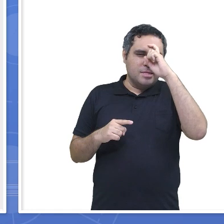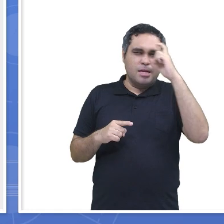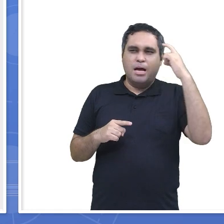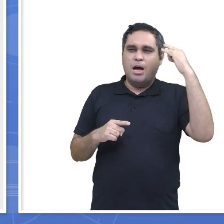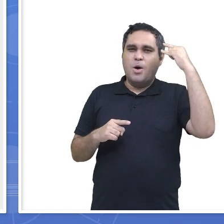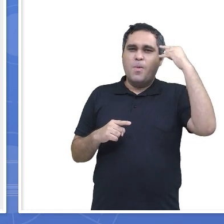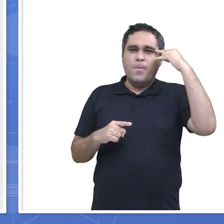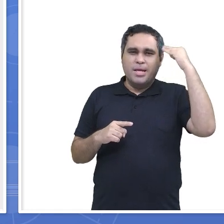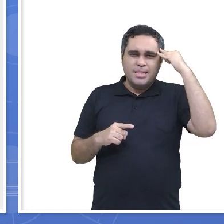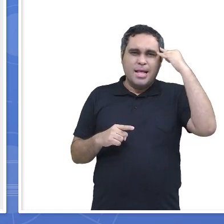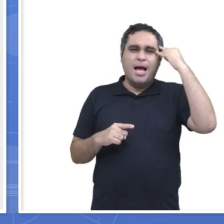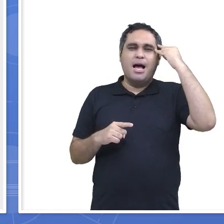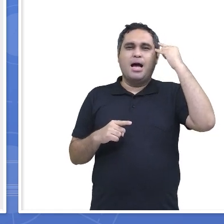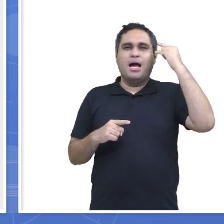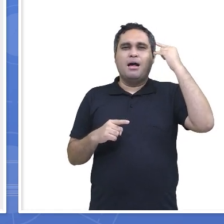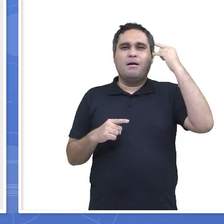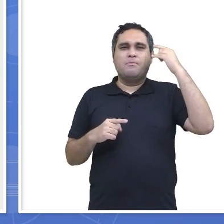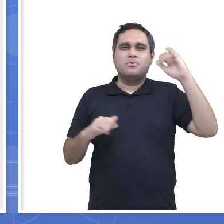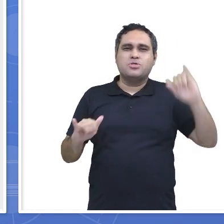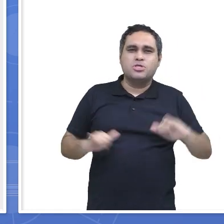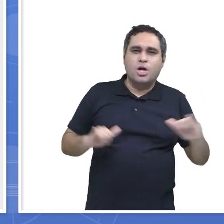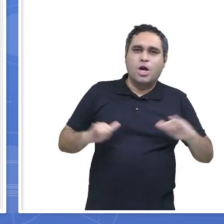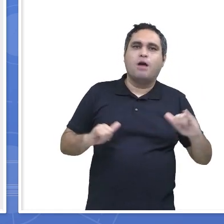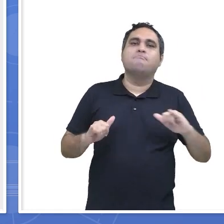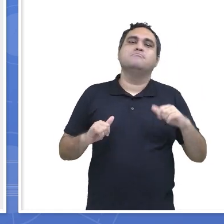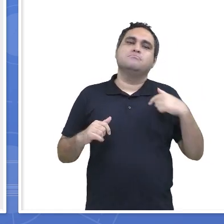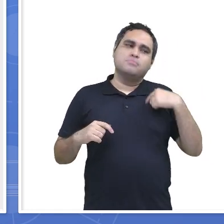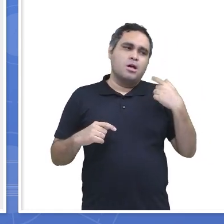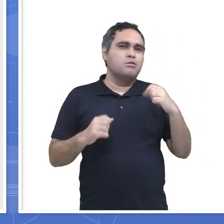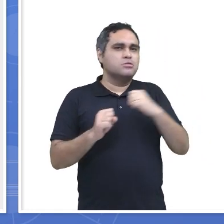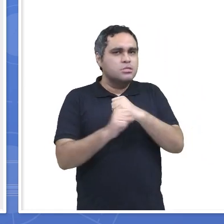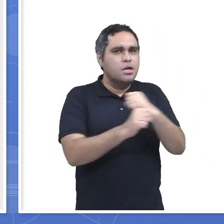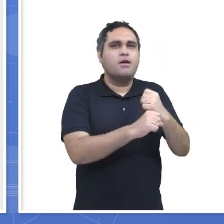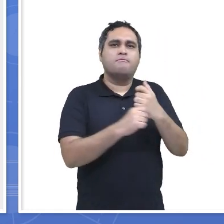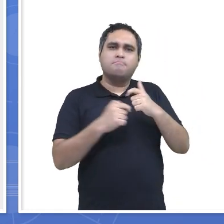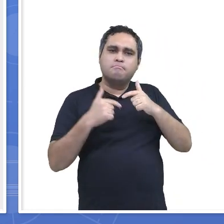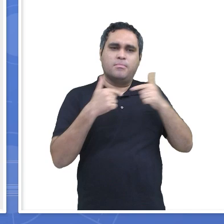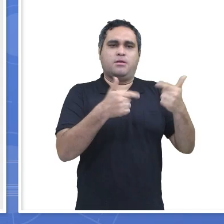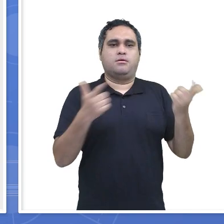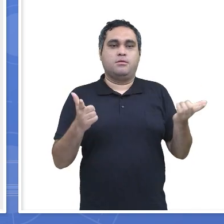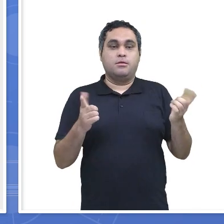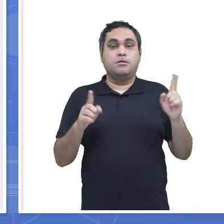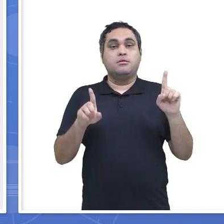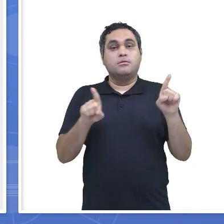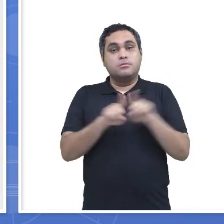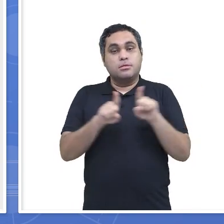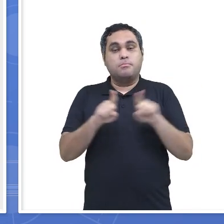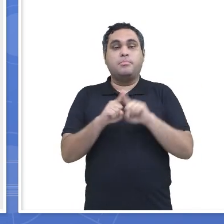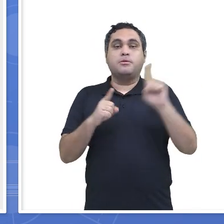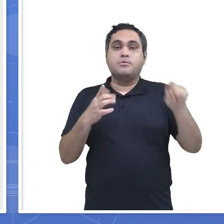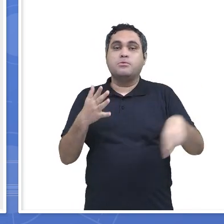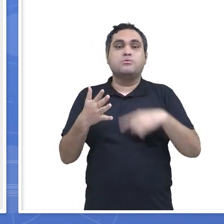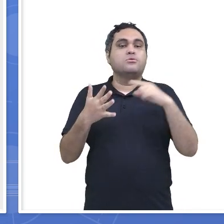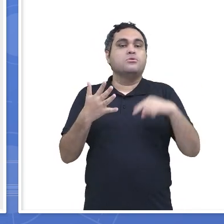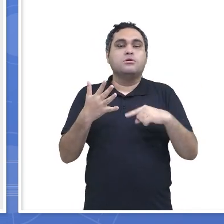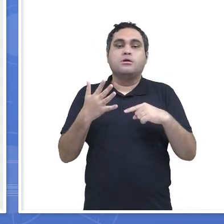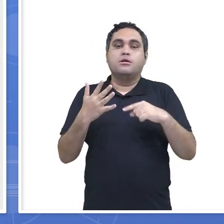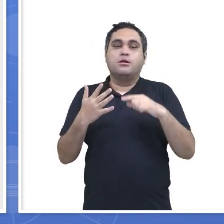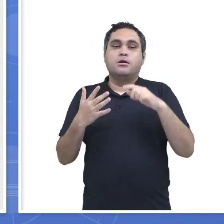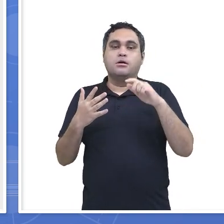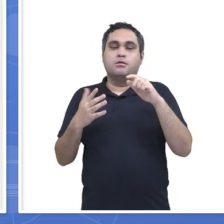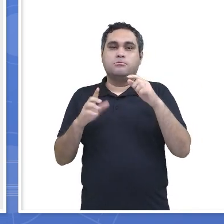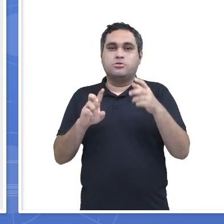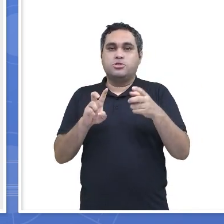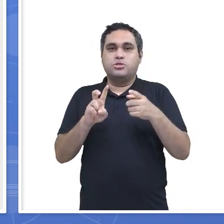doentes mentais nos manicômios, certo? Temos também os movimentos chamados movimentos indígenas, né,